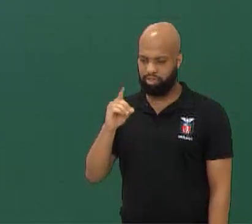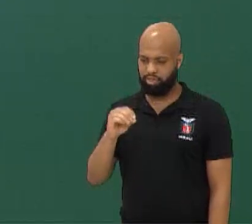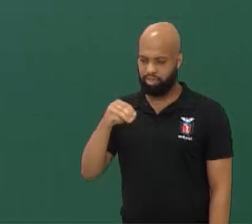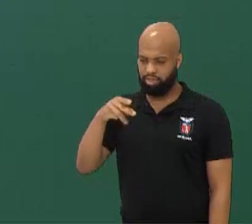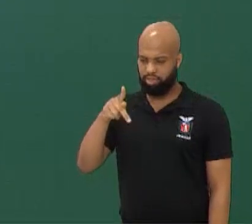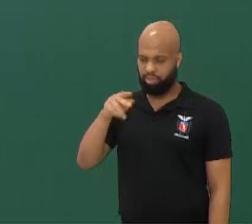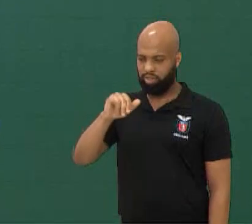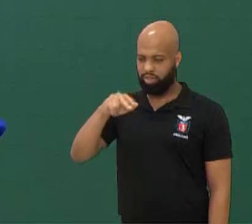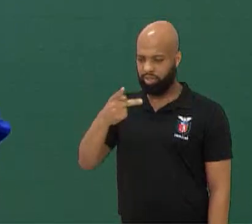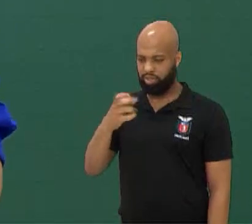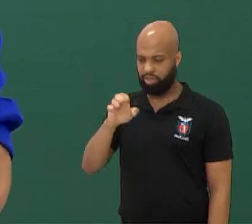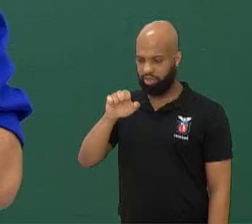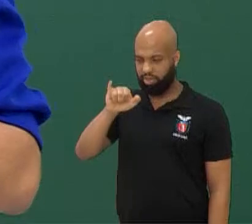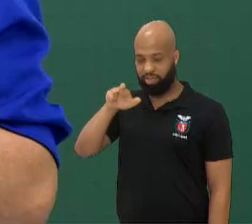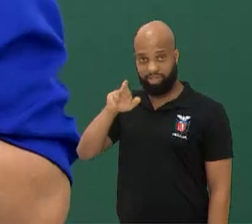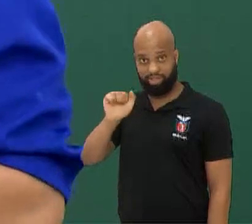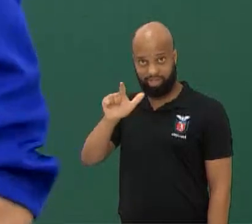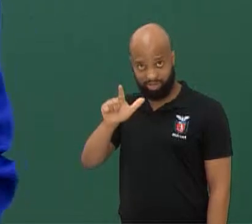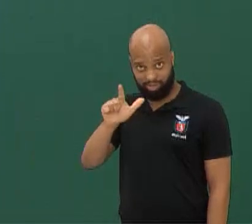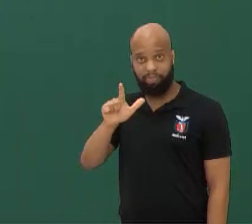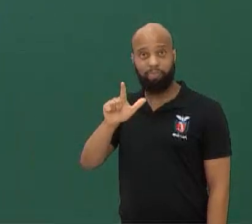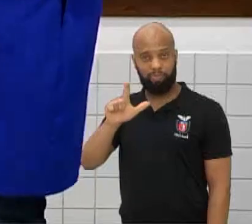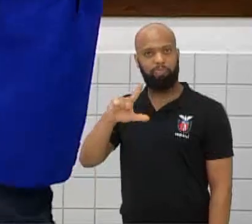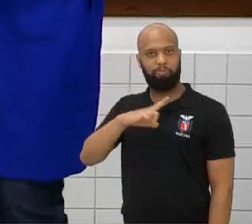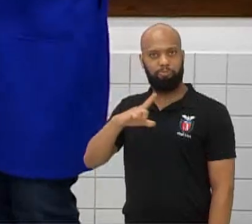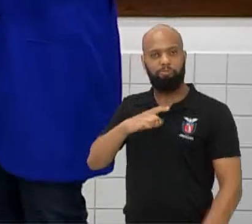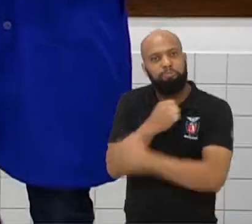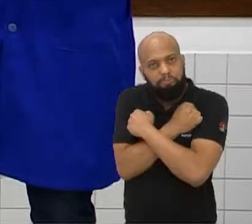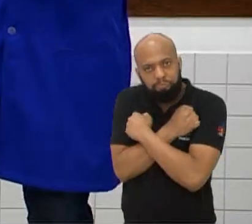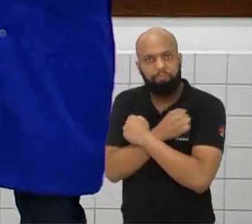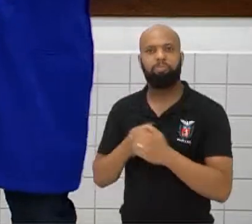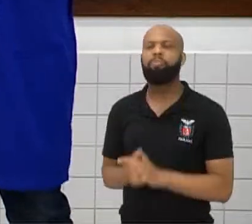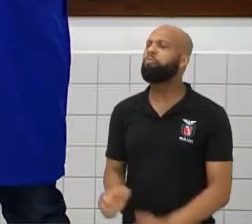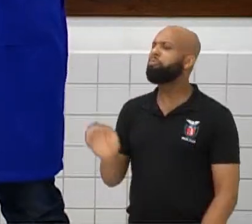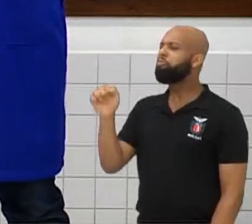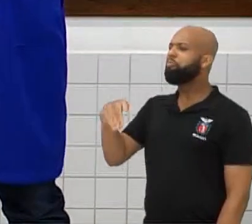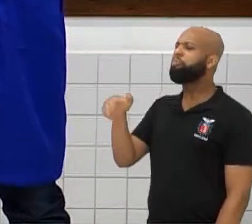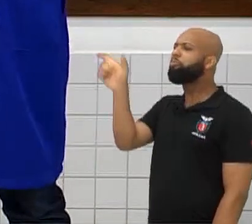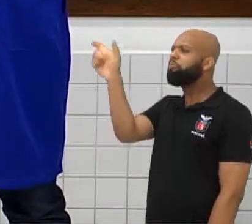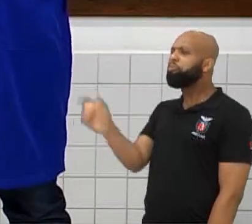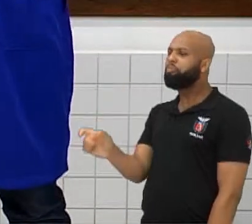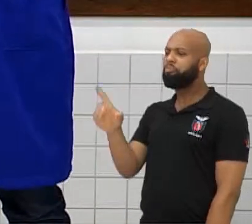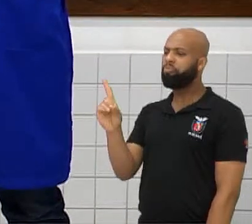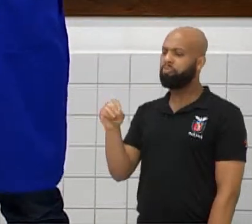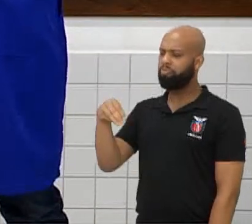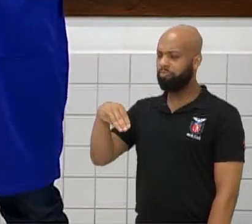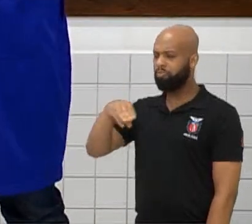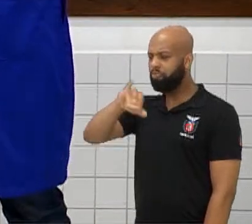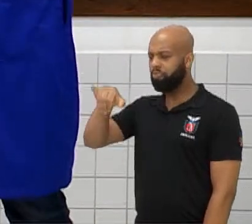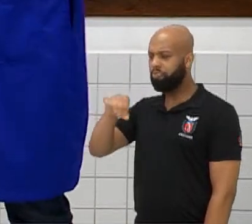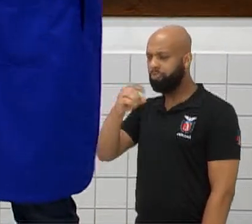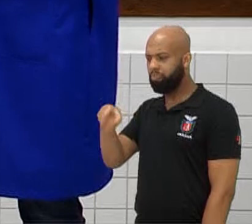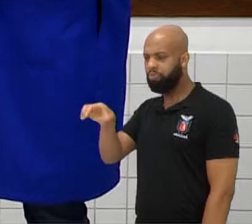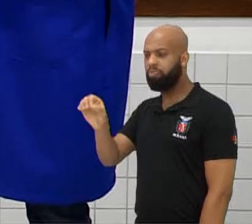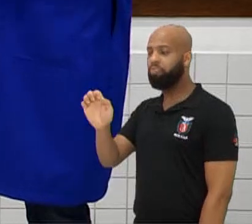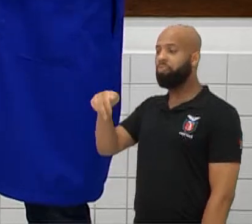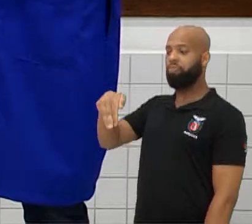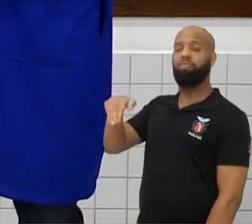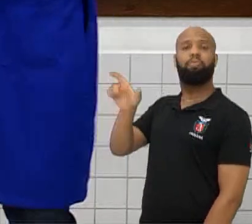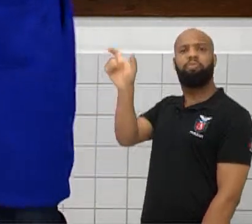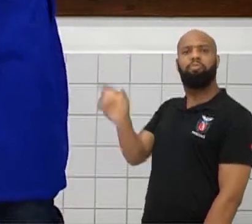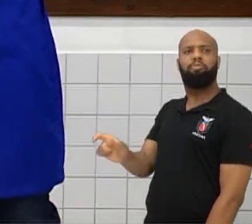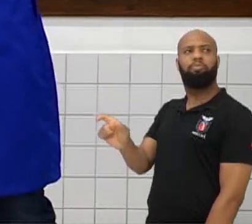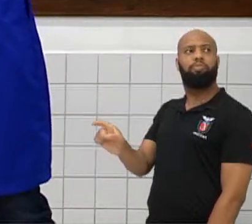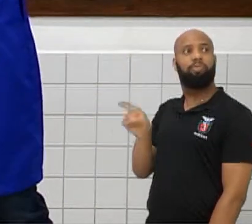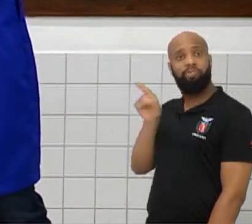nossas aulas, que a gente ensina muito bem. Boa, Jonathan, isso aí. Obrigadão, aí. Ei, quem era o Dom João, então? Pro Jonathan e todo mundo prestando atenção. O Dom